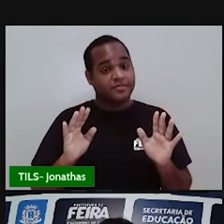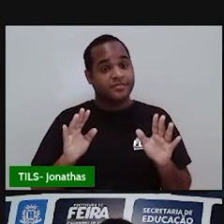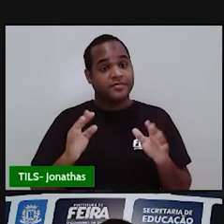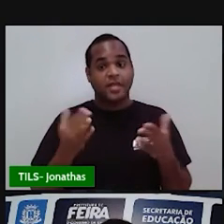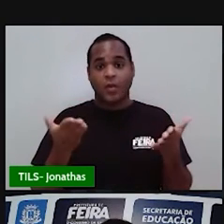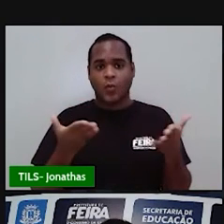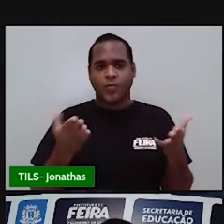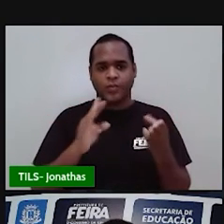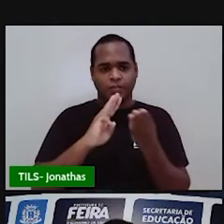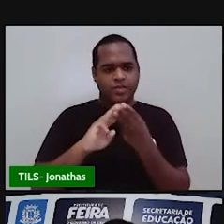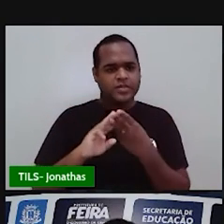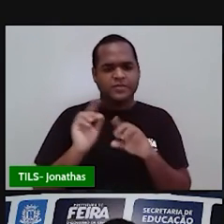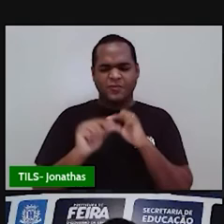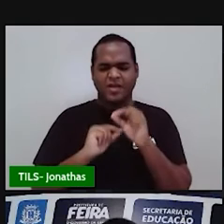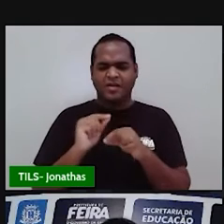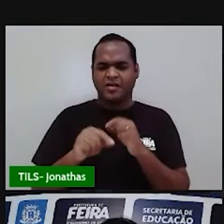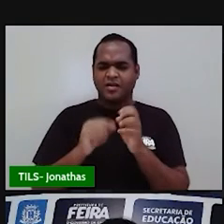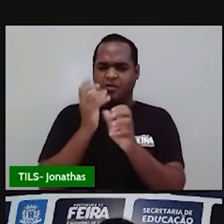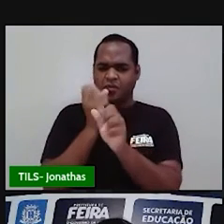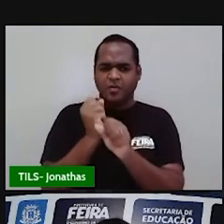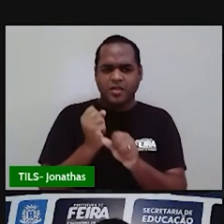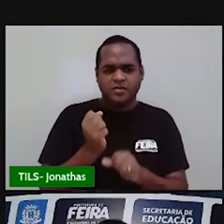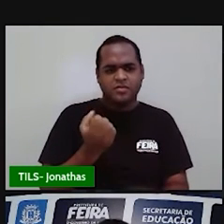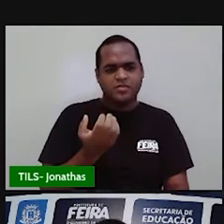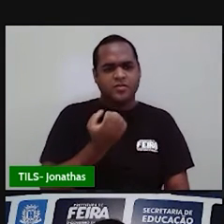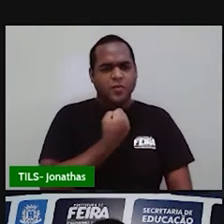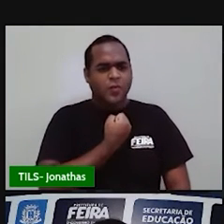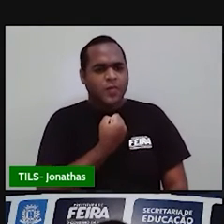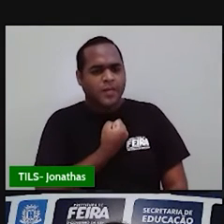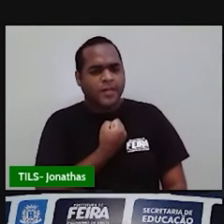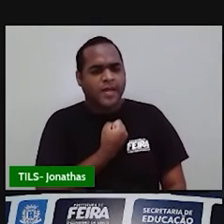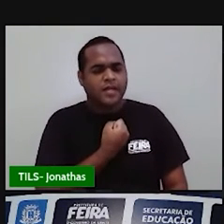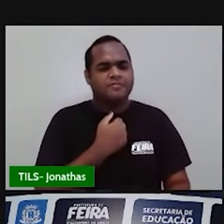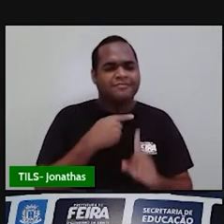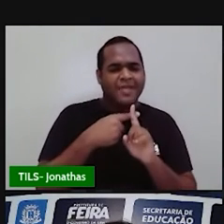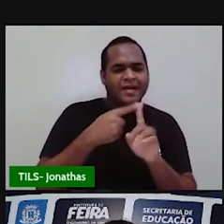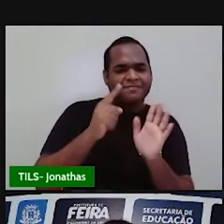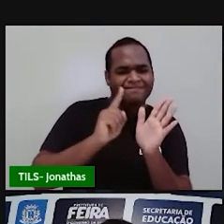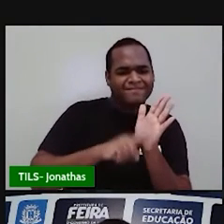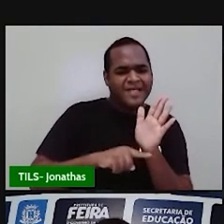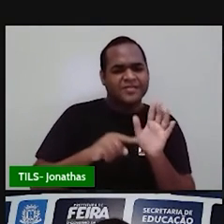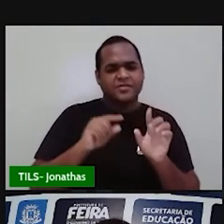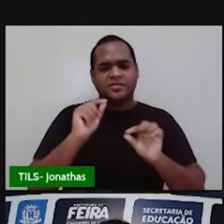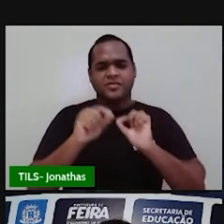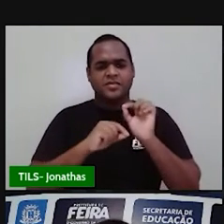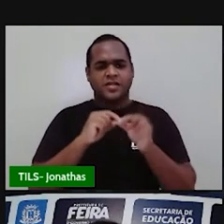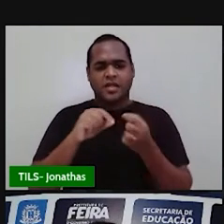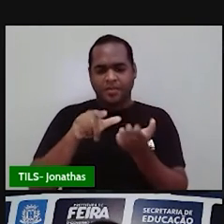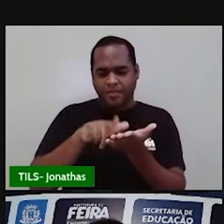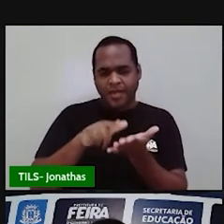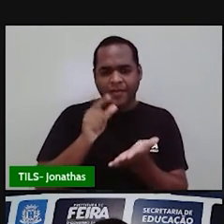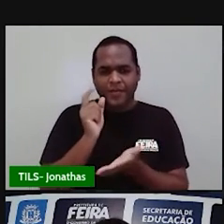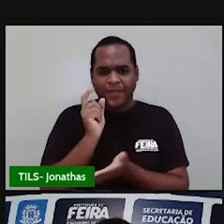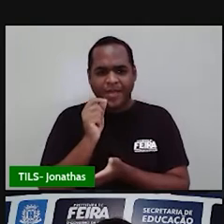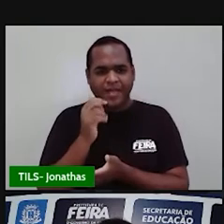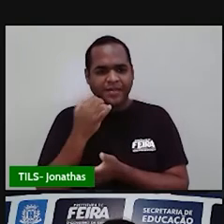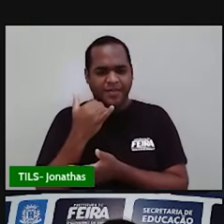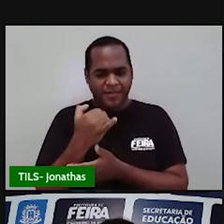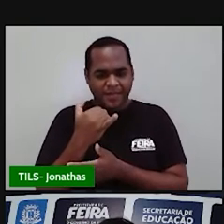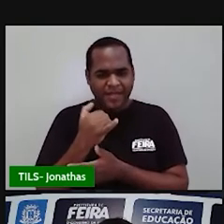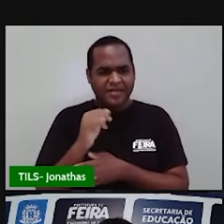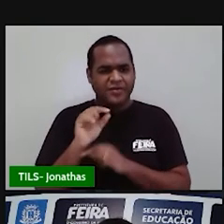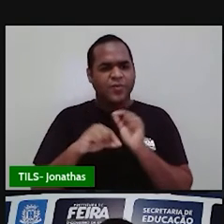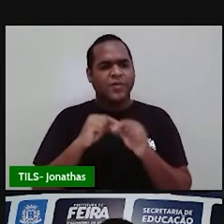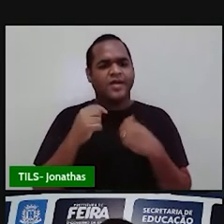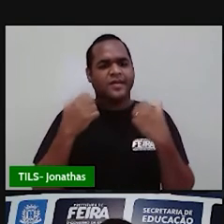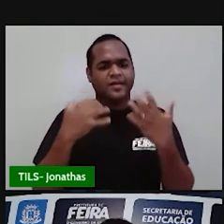Até agora, cadê, professor, o cálculo? Cadê as contas? Cadê o rabisco, o rascunho aqui, professor? Eu